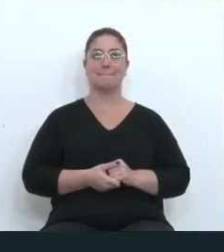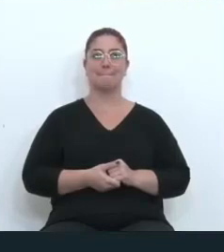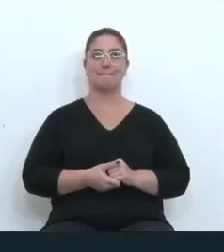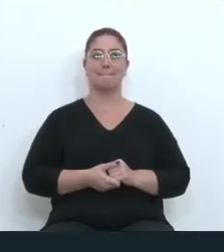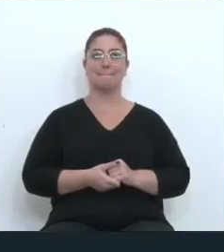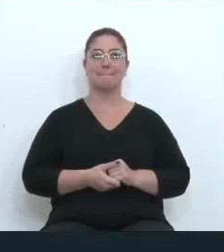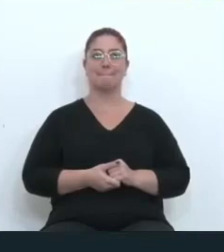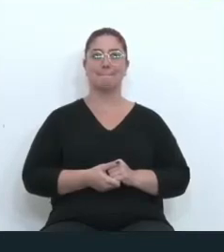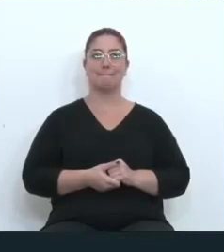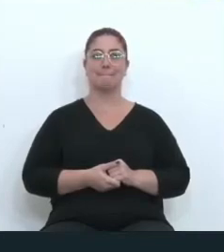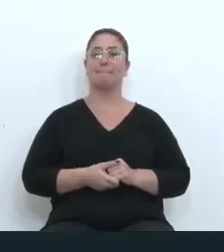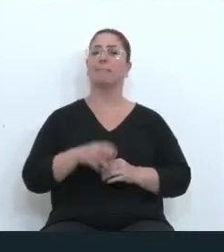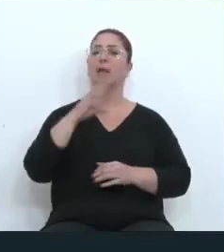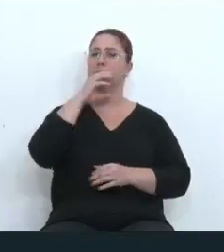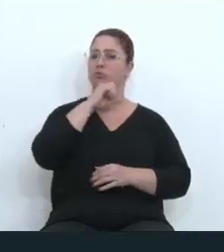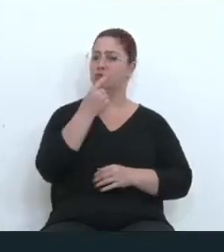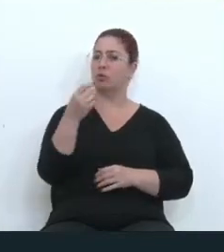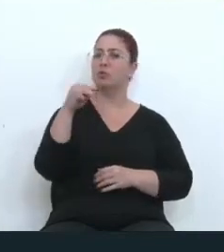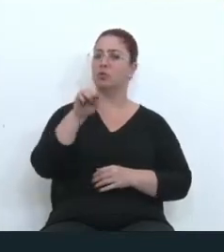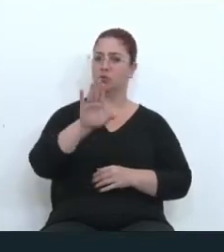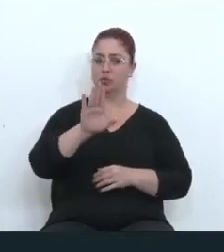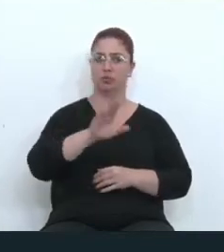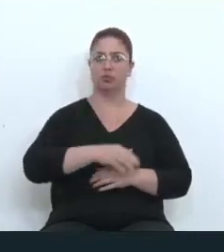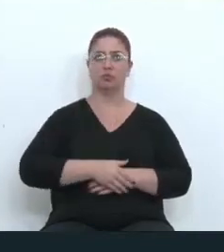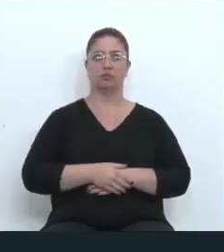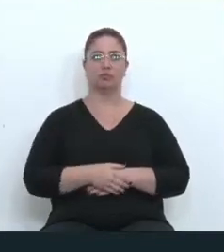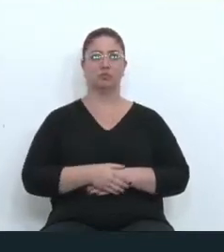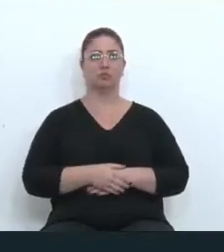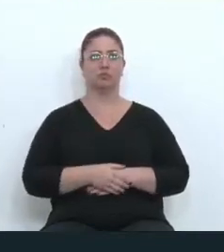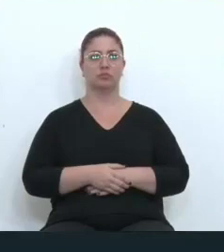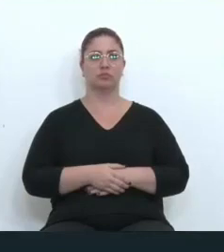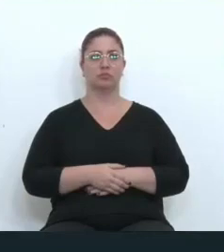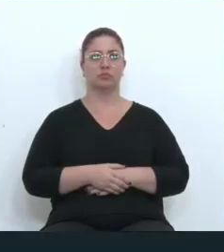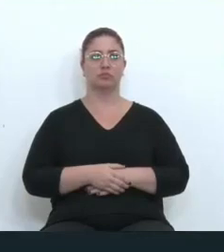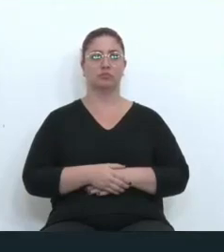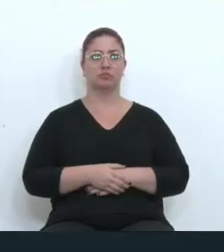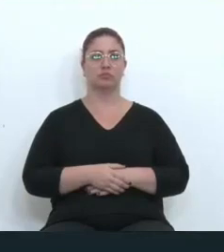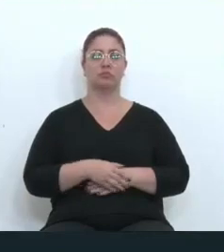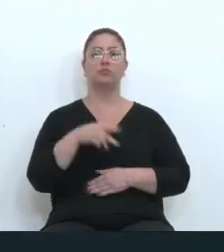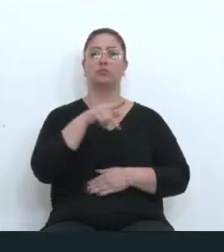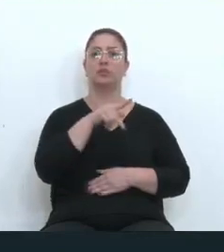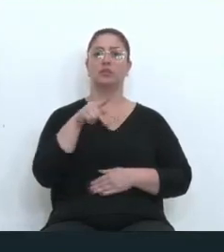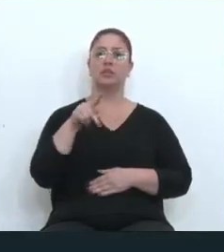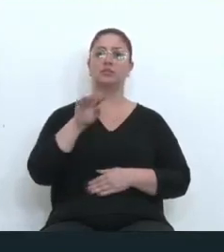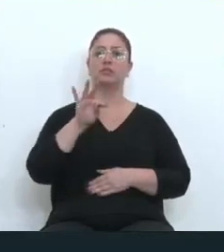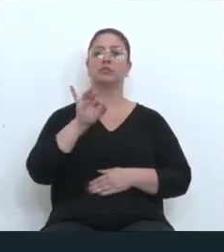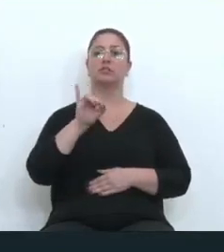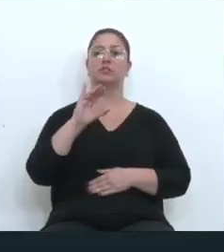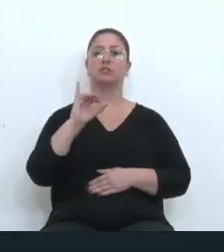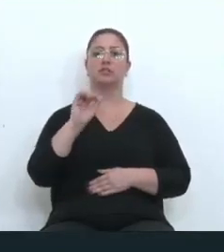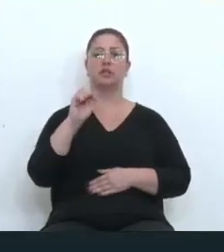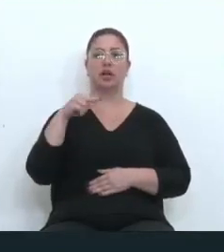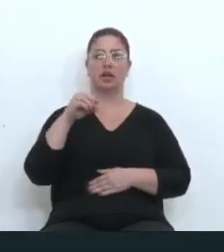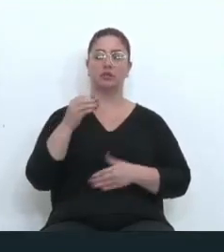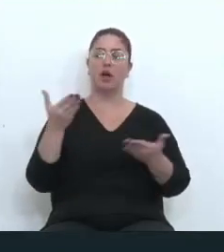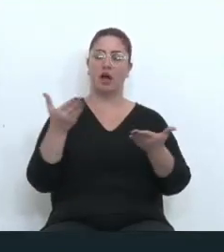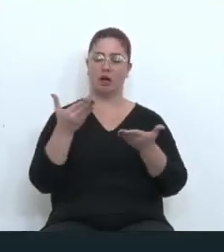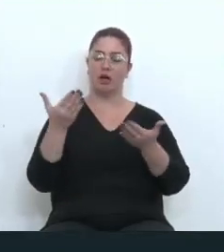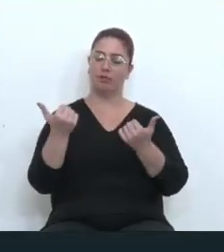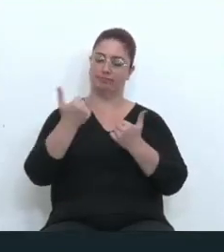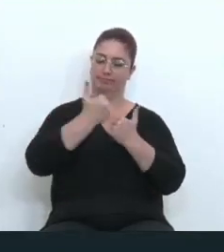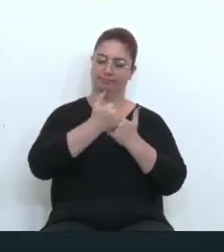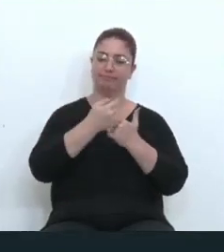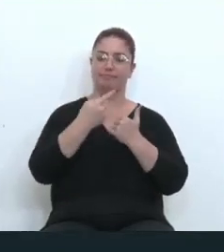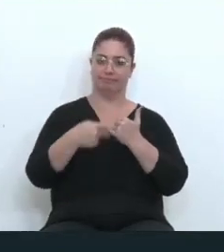um minuto Vereador como presidente ticiano se encontra presente chamou ele para assumir